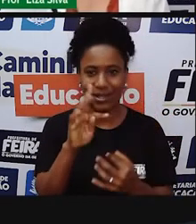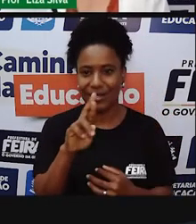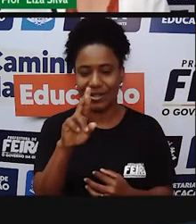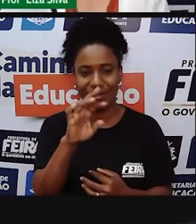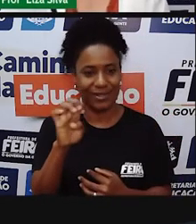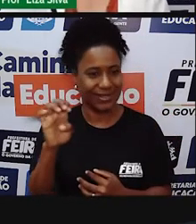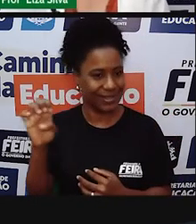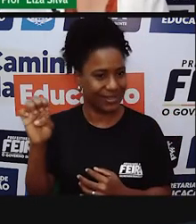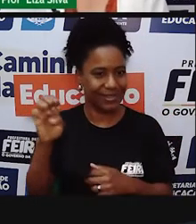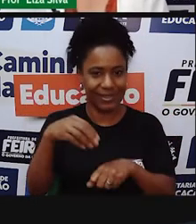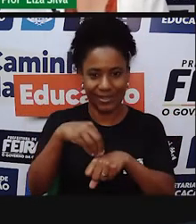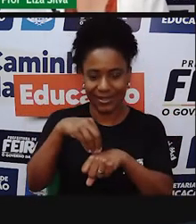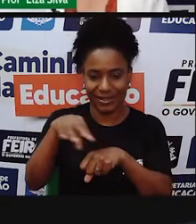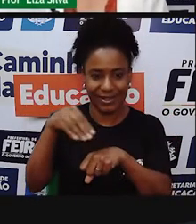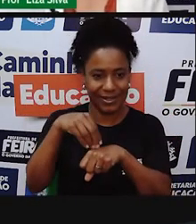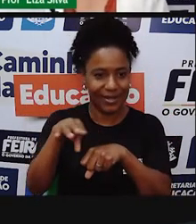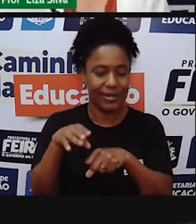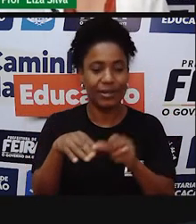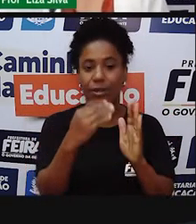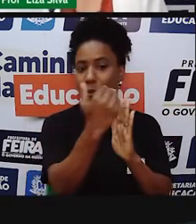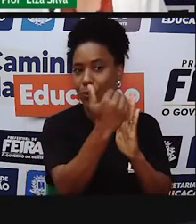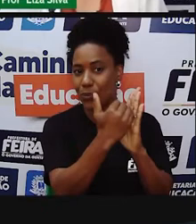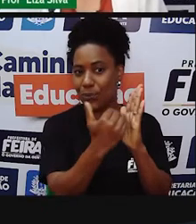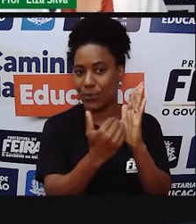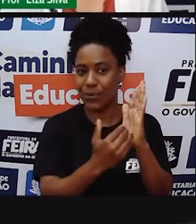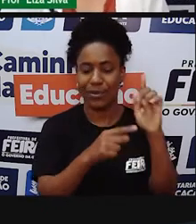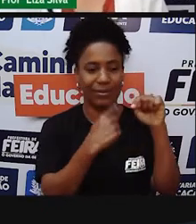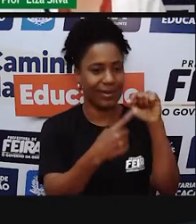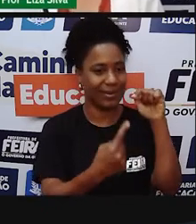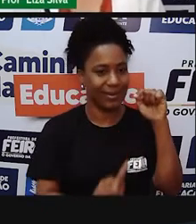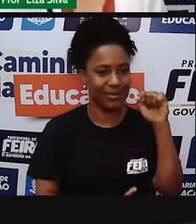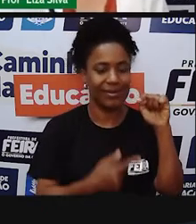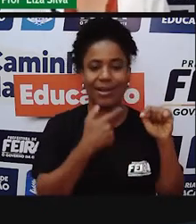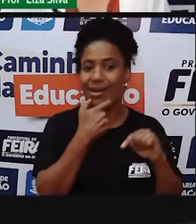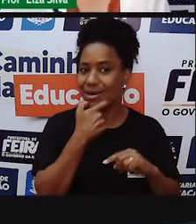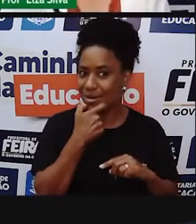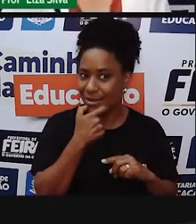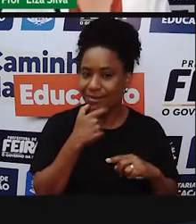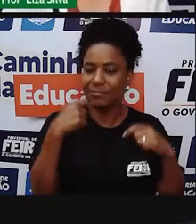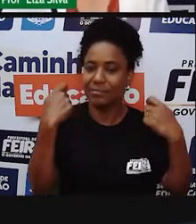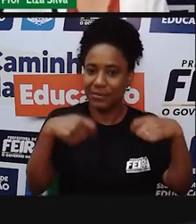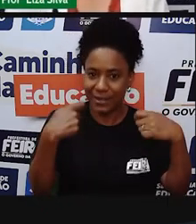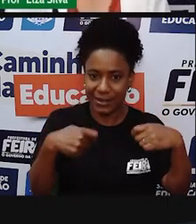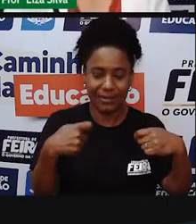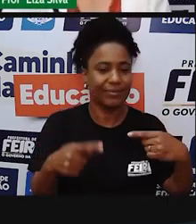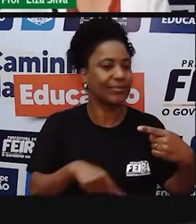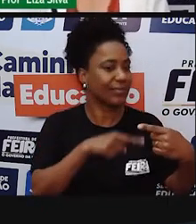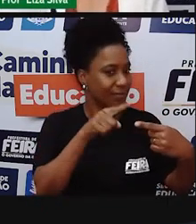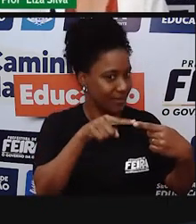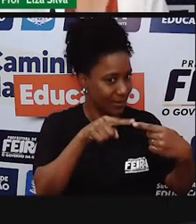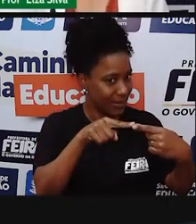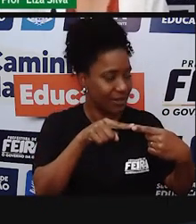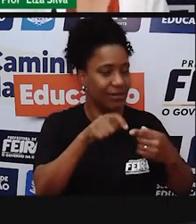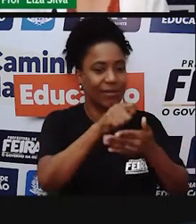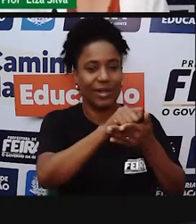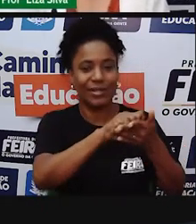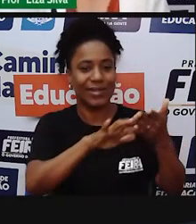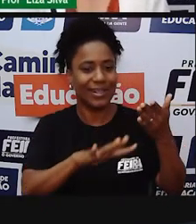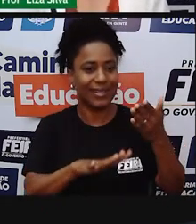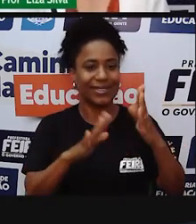aquelas dicas de organização também do nosso caderno de inglês. Quando você for realizar a tarefa de